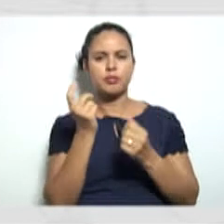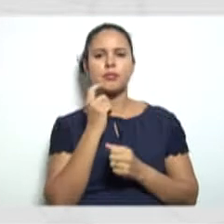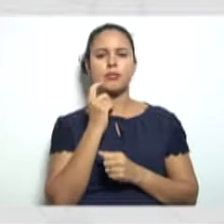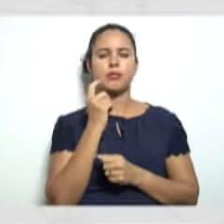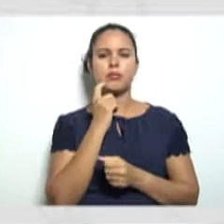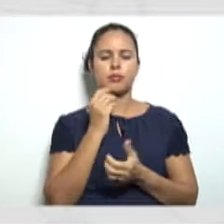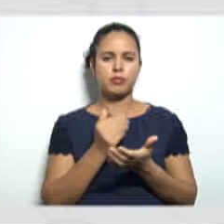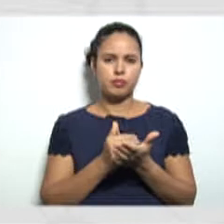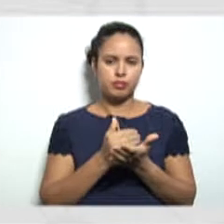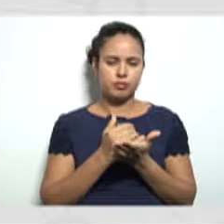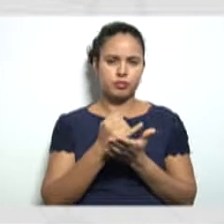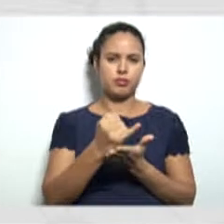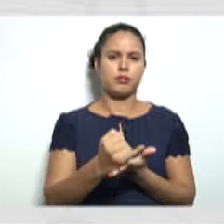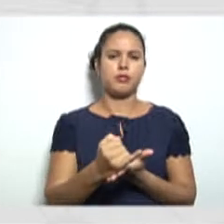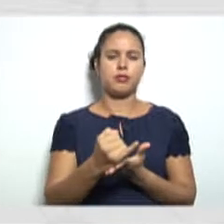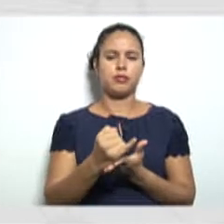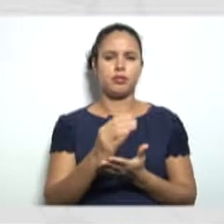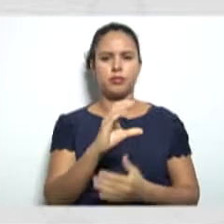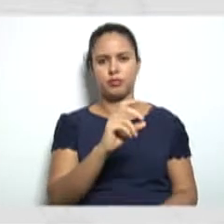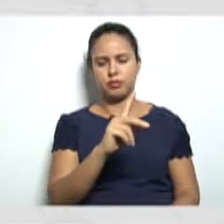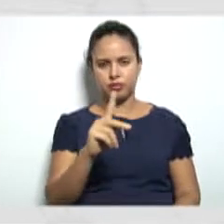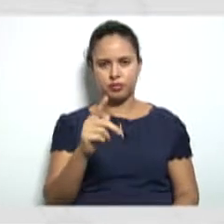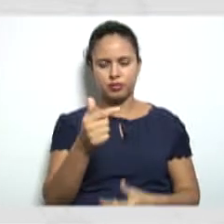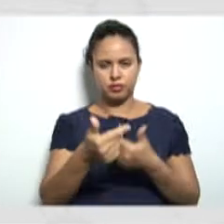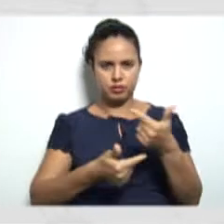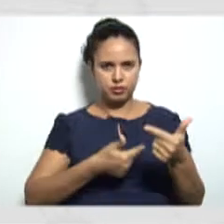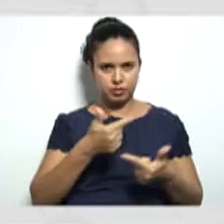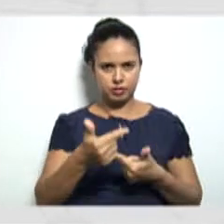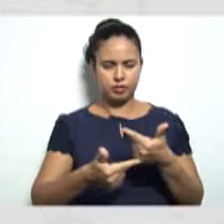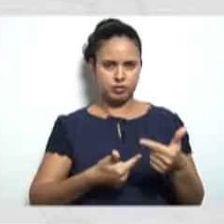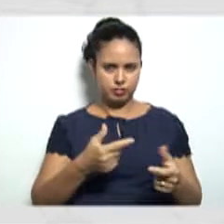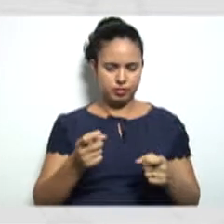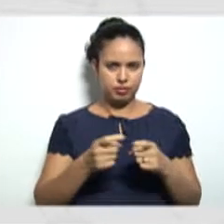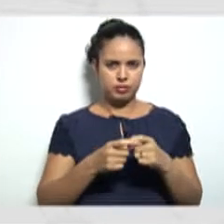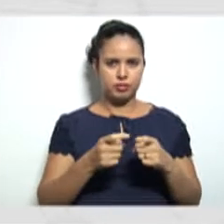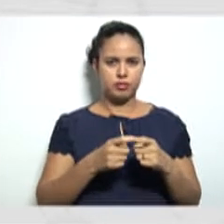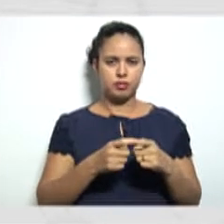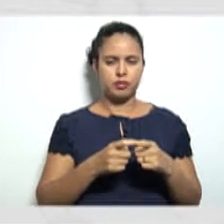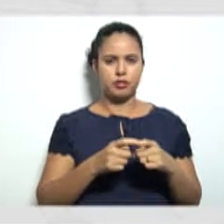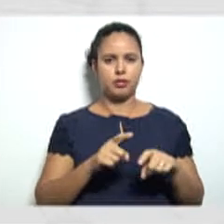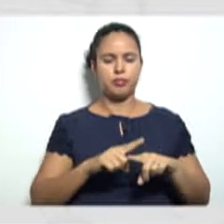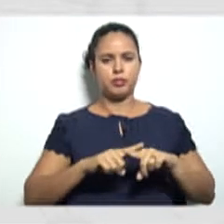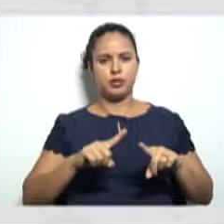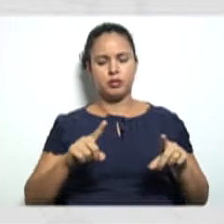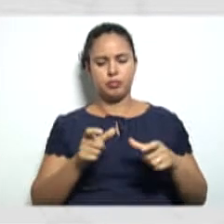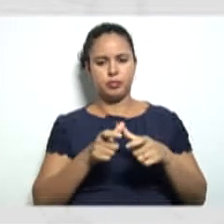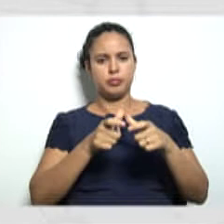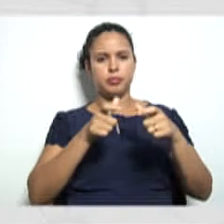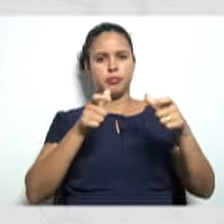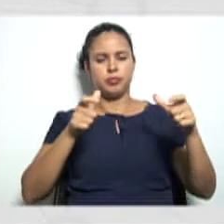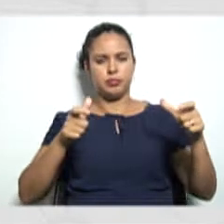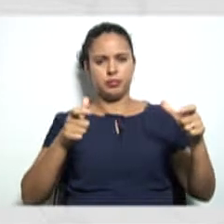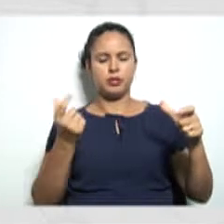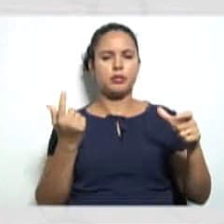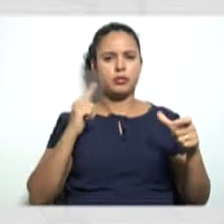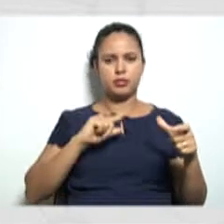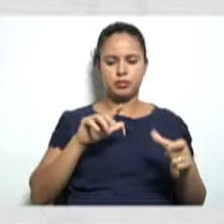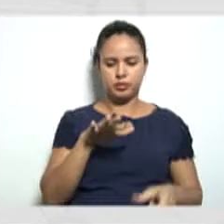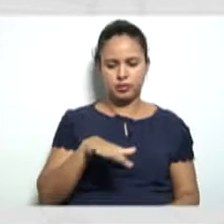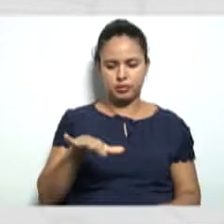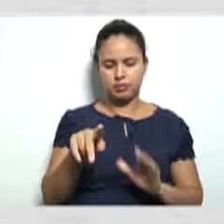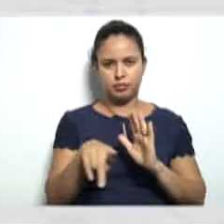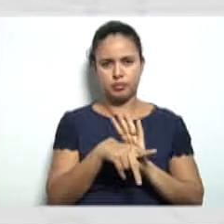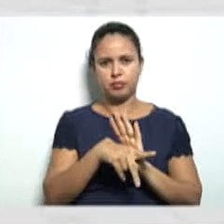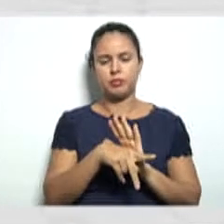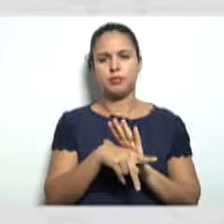trabalho médico, então eram cooperativas de trabalho. Devido à importância e ao crescimento, ela criaram o seu ramo próprio, e eles começaram a